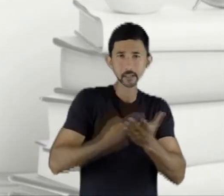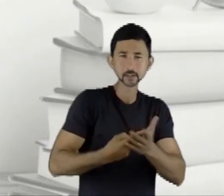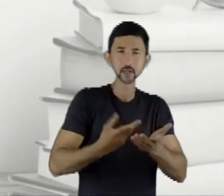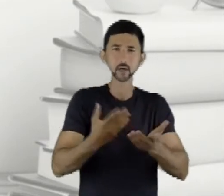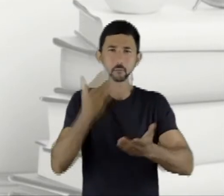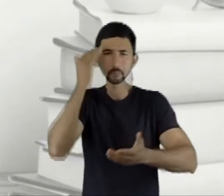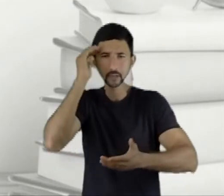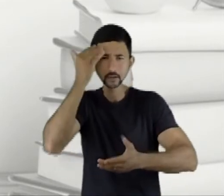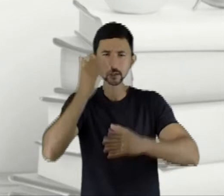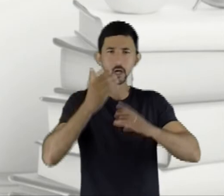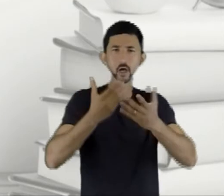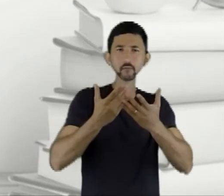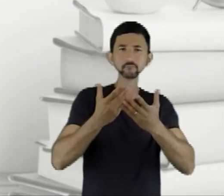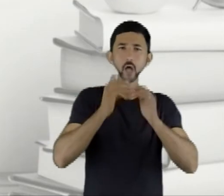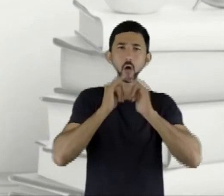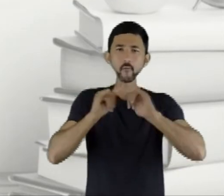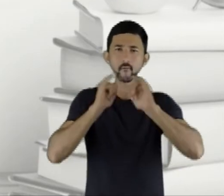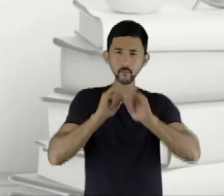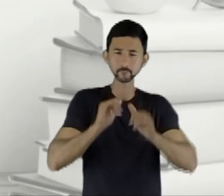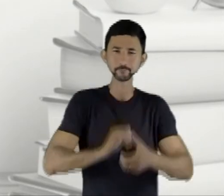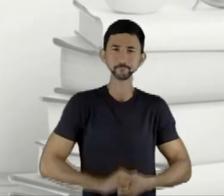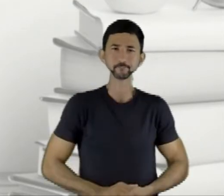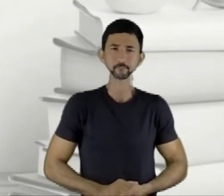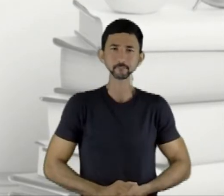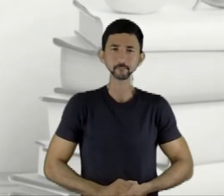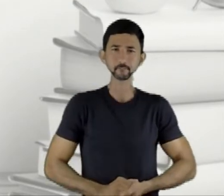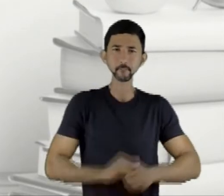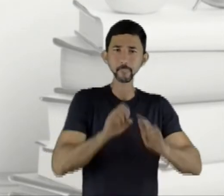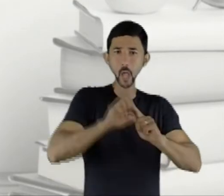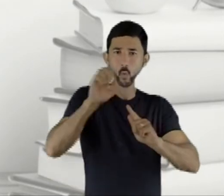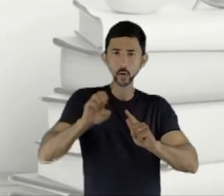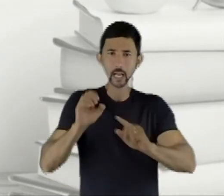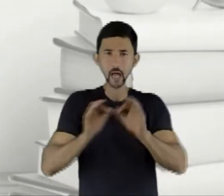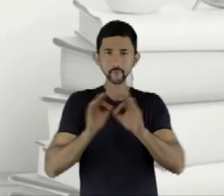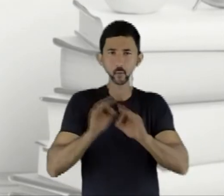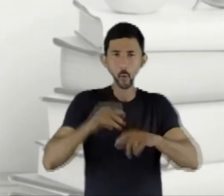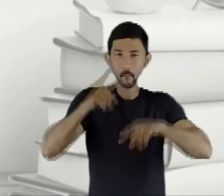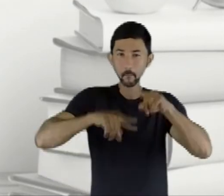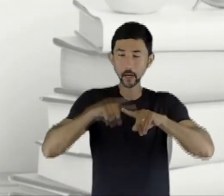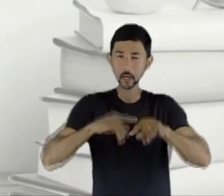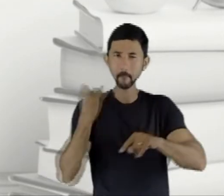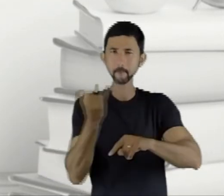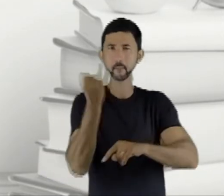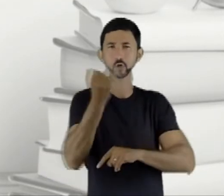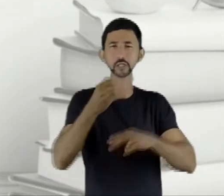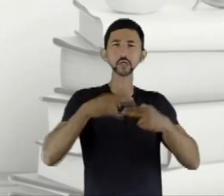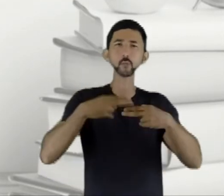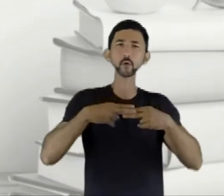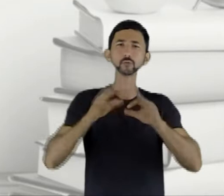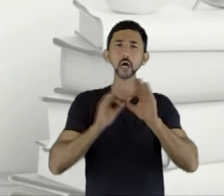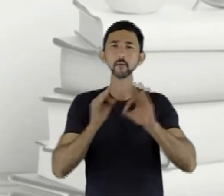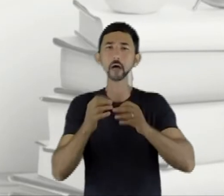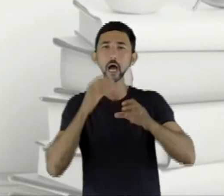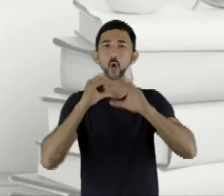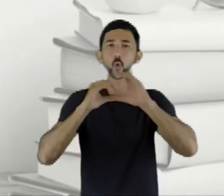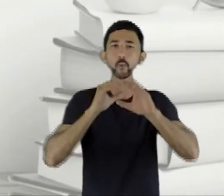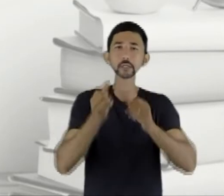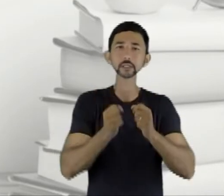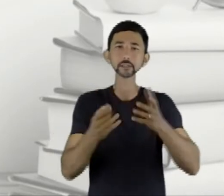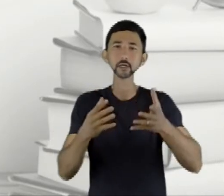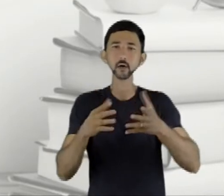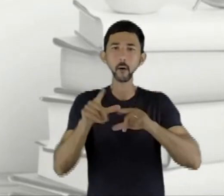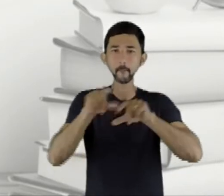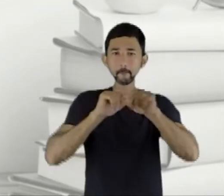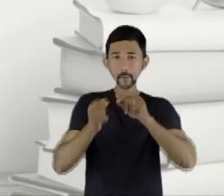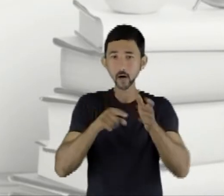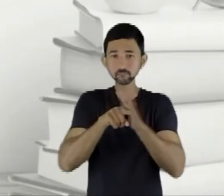comunicação das informações obtidas. Os gráficos são recursos importantes utilizados para a comunicação dos dados